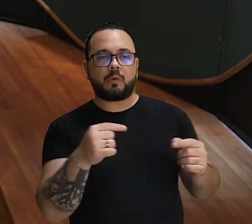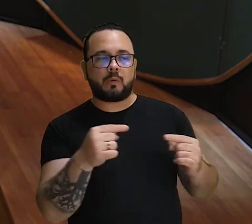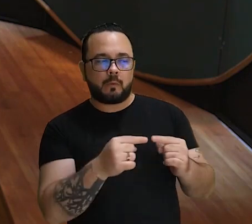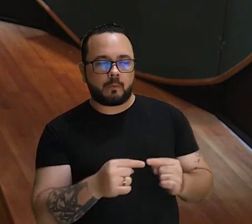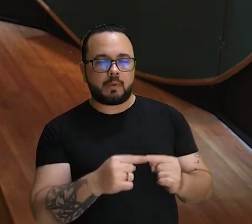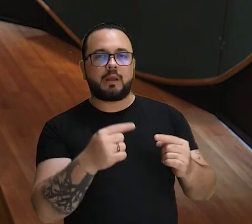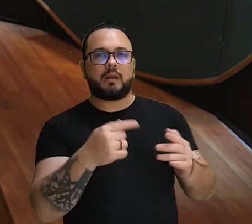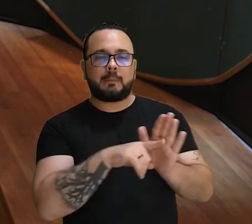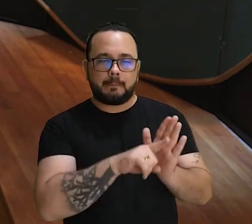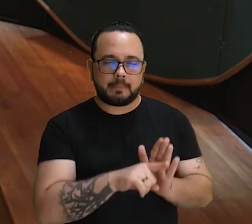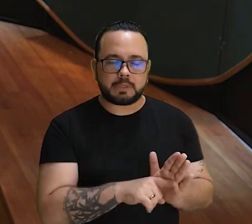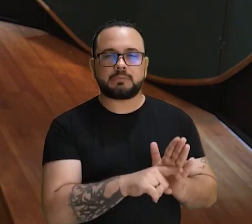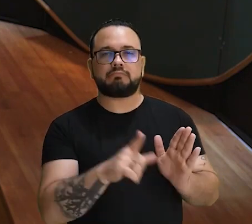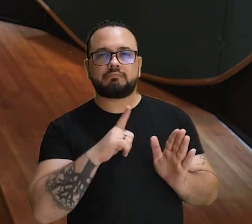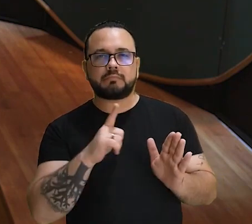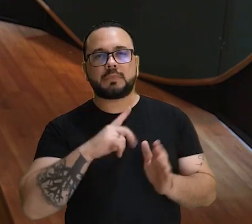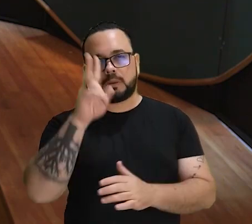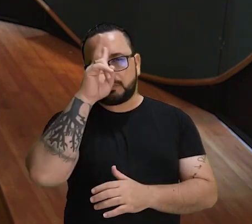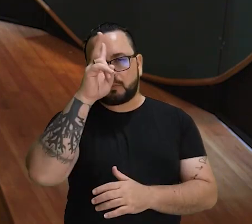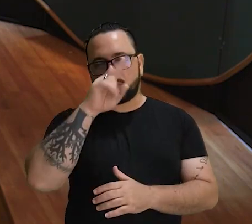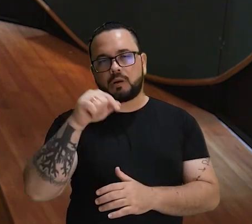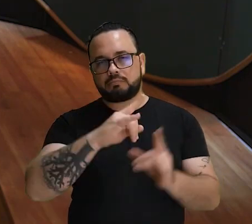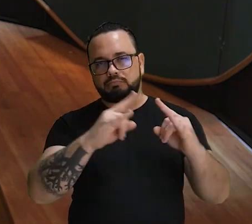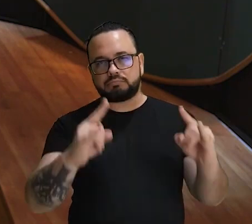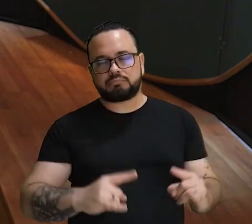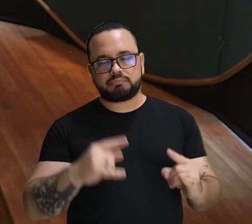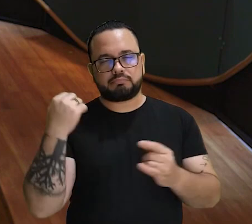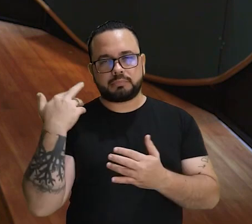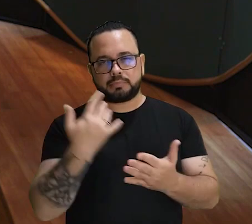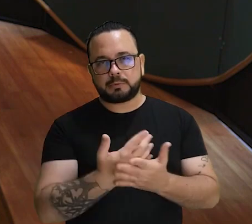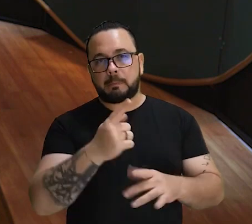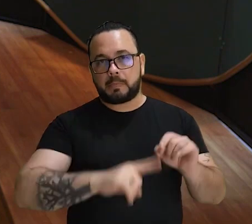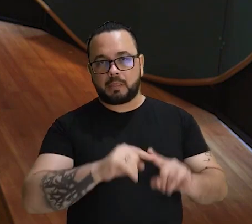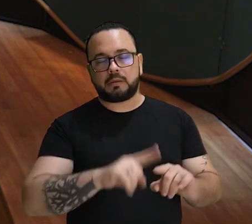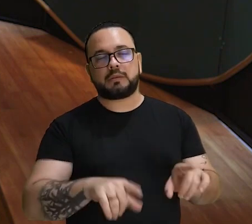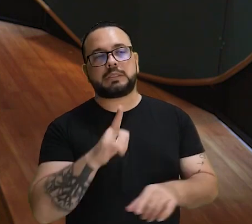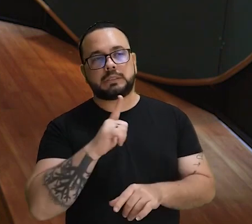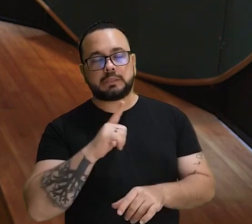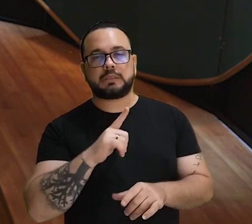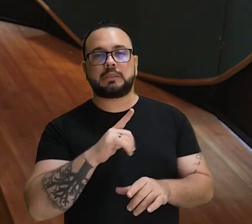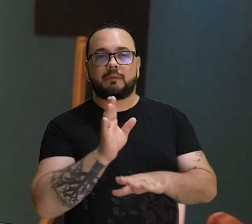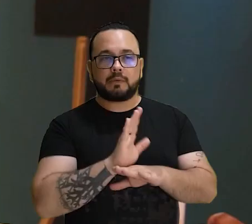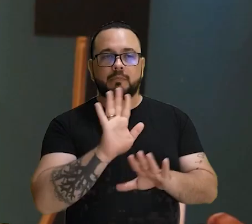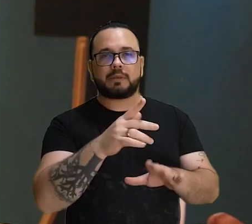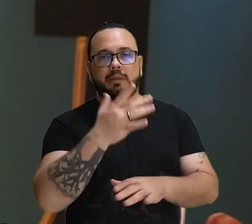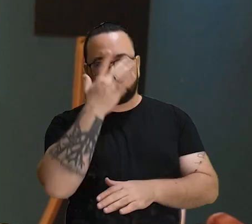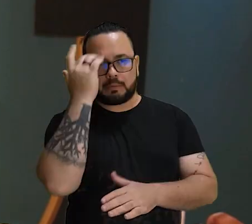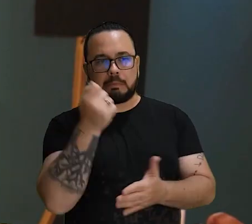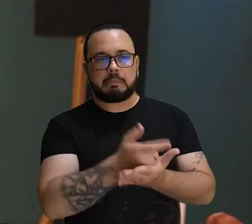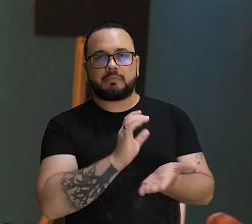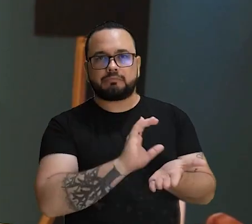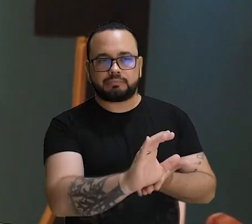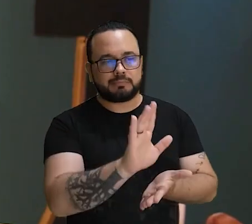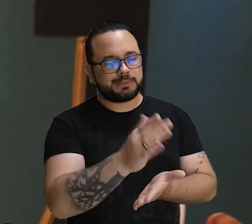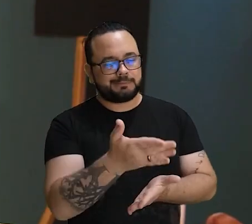pesquisa, com essa coisa mais documental das memórias do circo no Brasil, né? Uhum. Que ia ter o documentário, né? Mas acabou que o patrocinador na